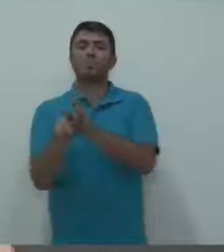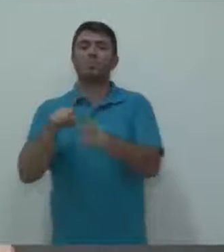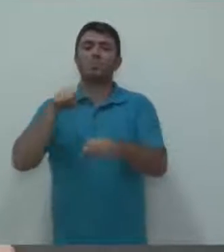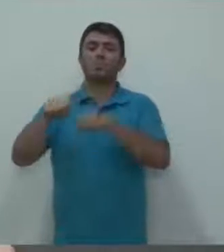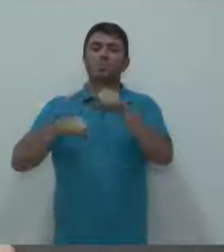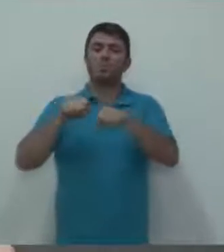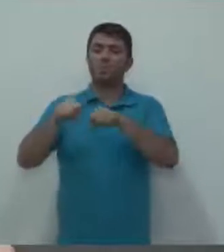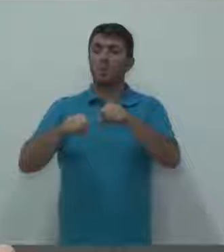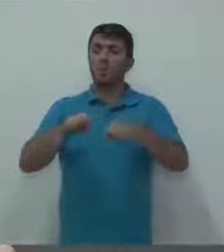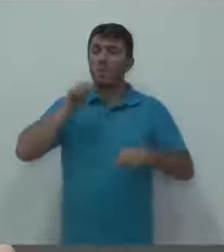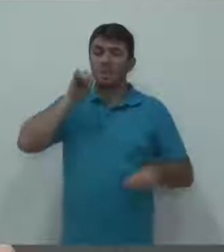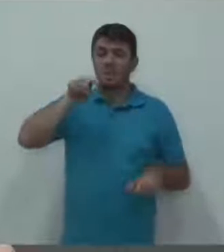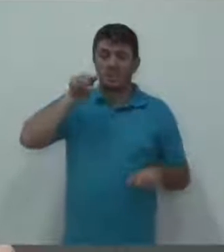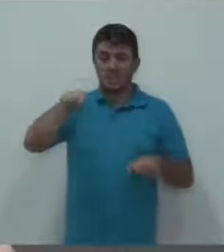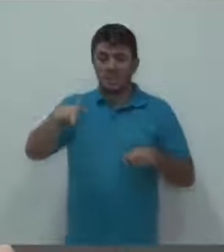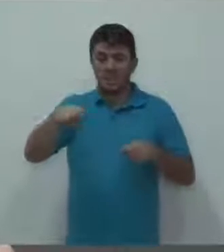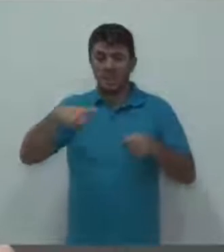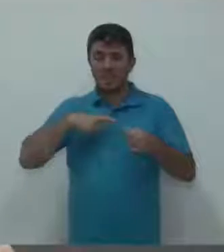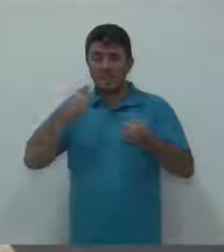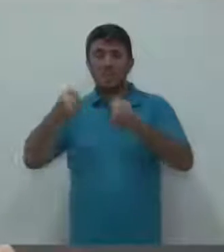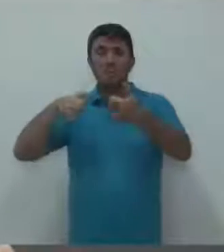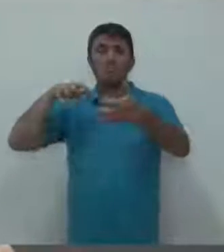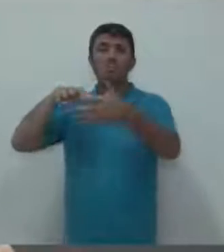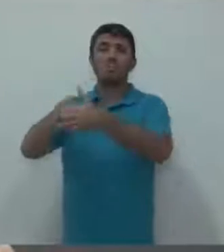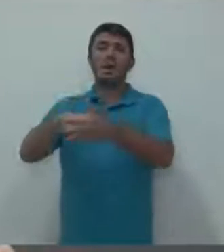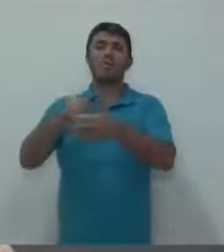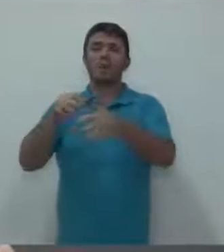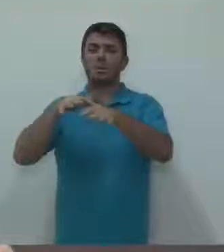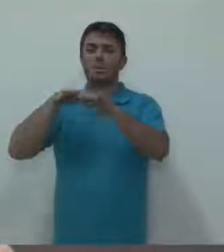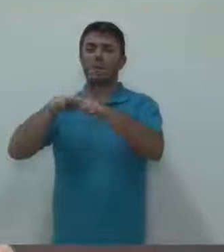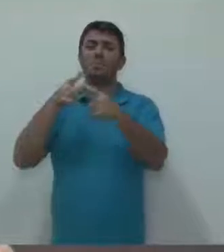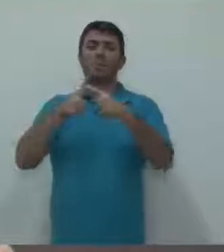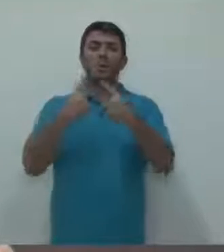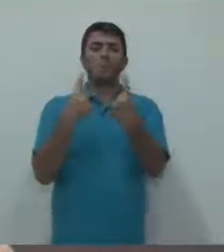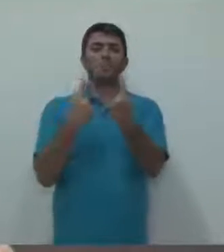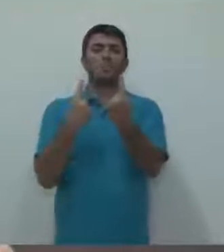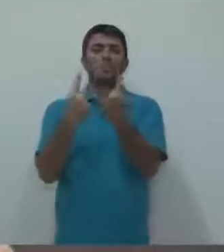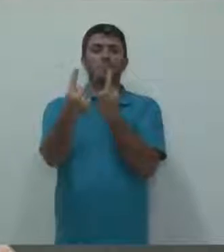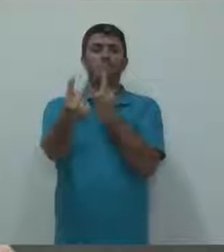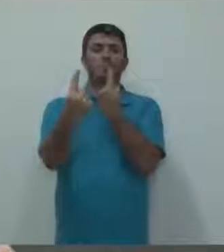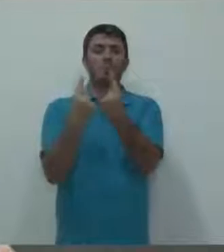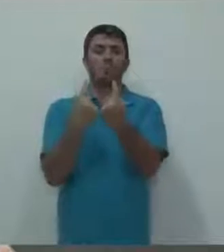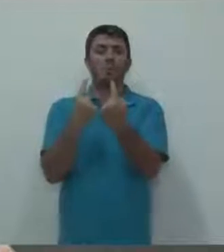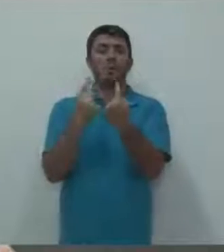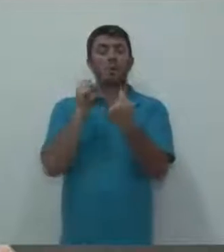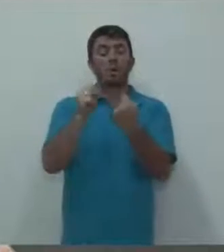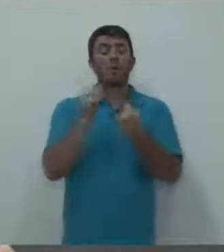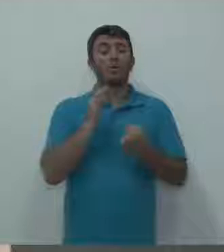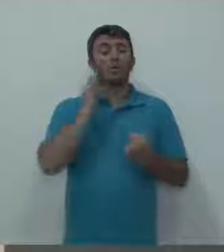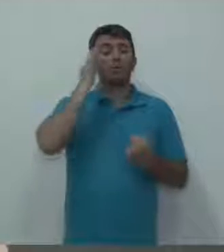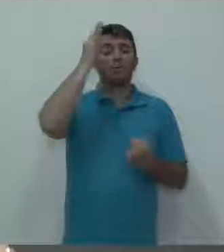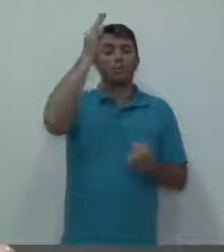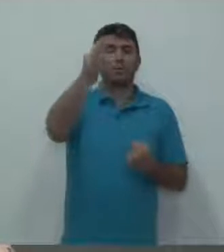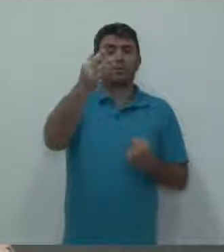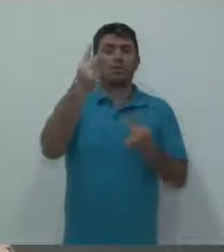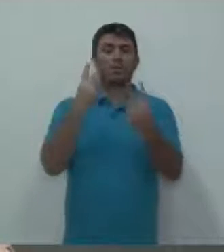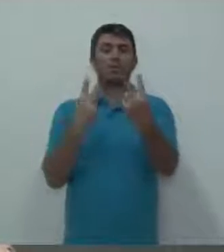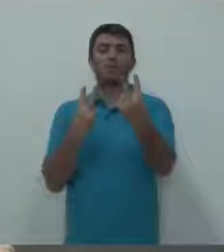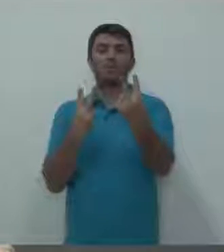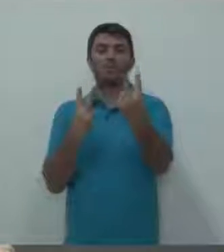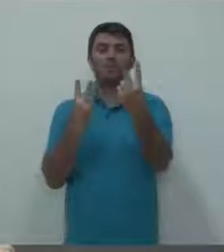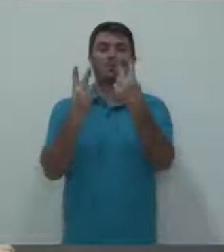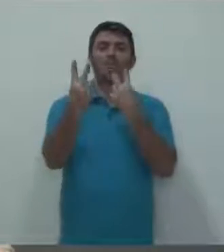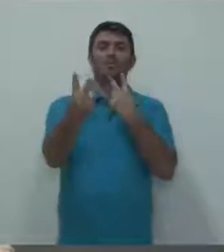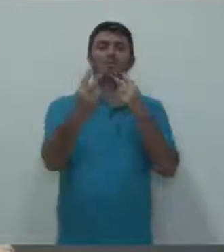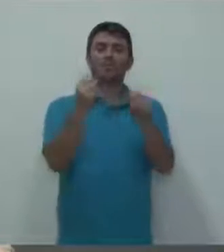região. Tá? A Capela, quando foi fazer o alargamento da via, muita gente não queria, me lembro perfeitamente disso, viu,